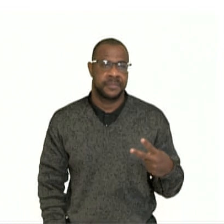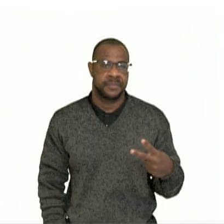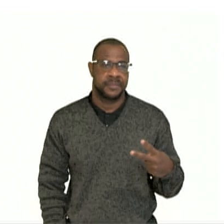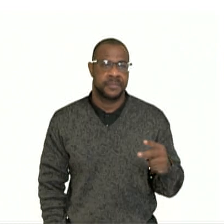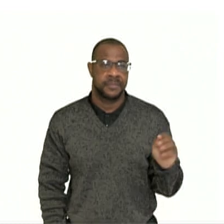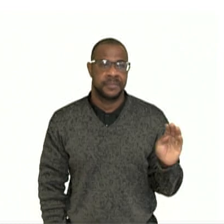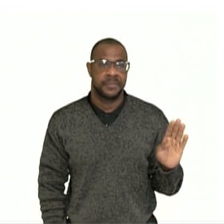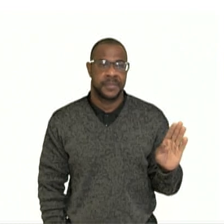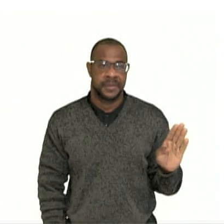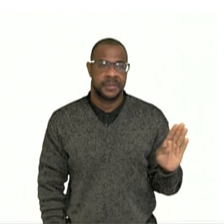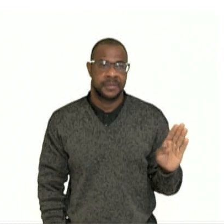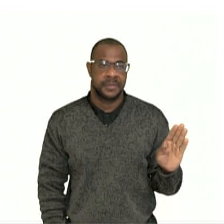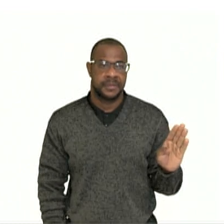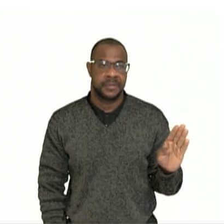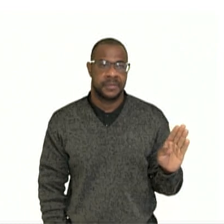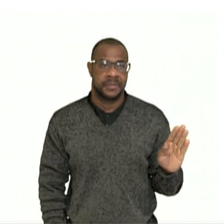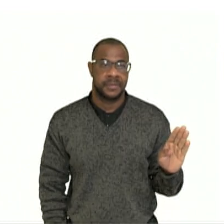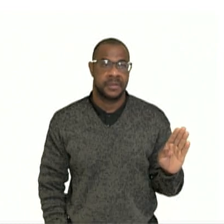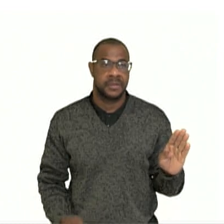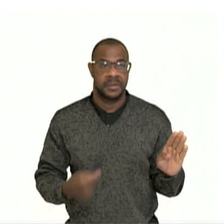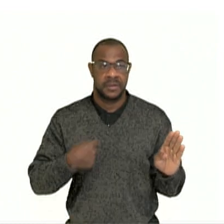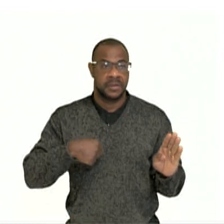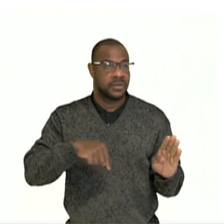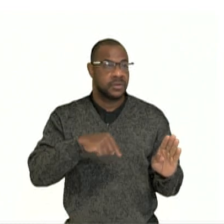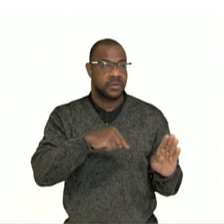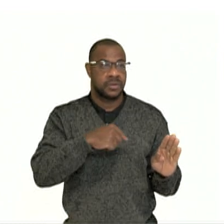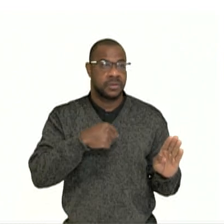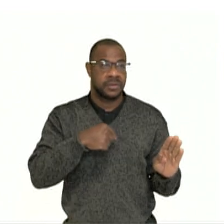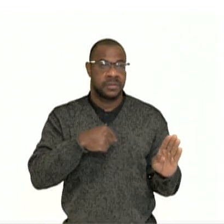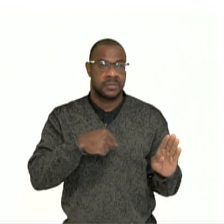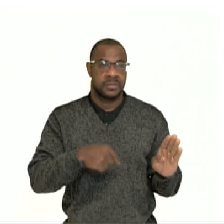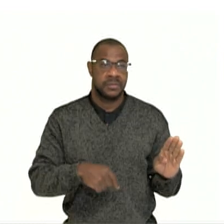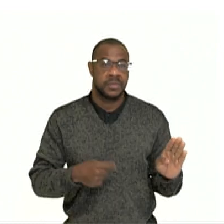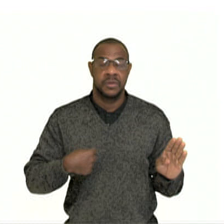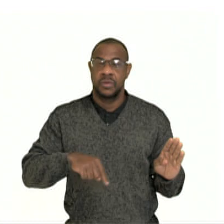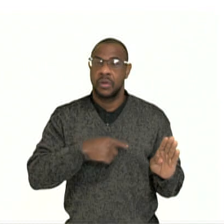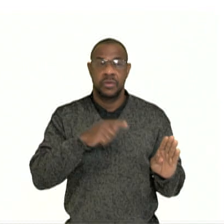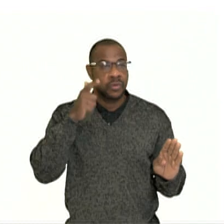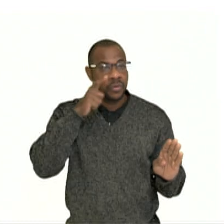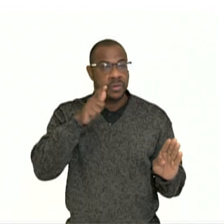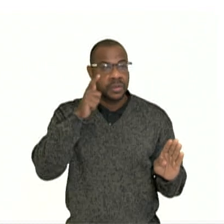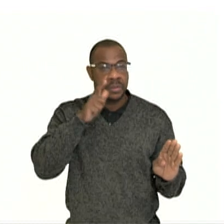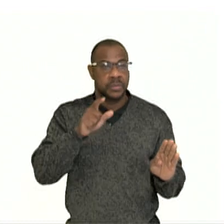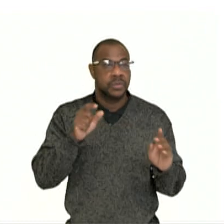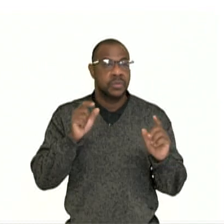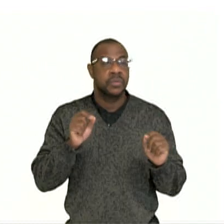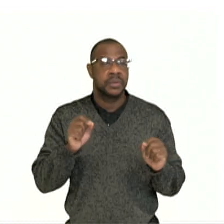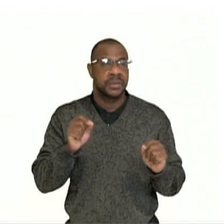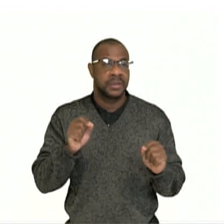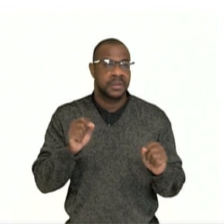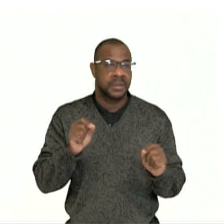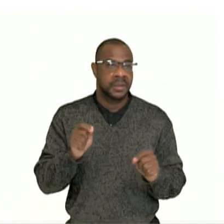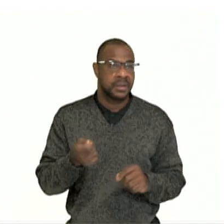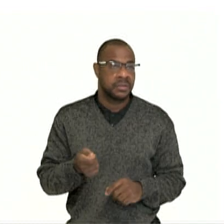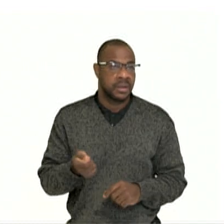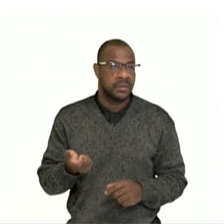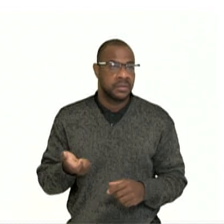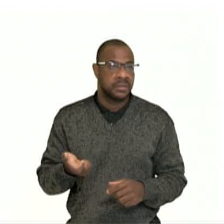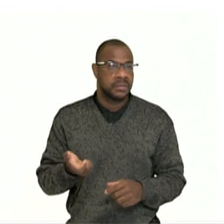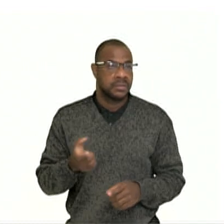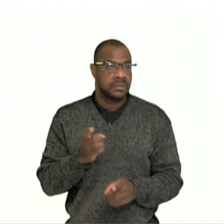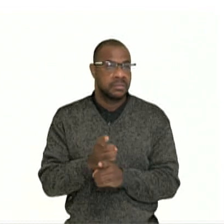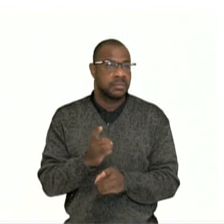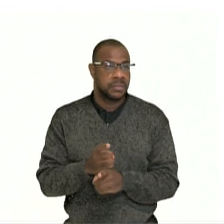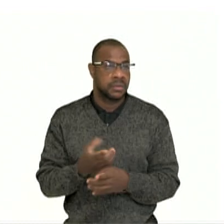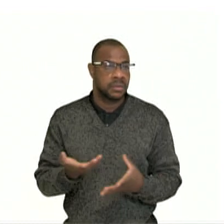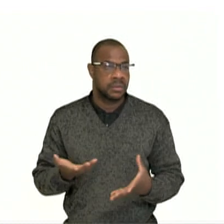got key. Né? Somos Tess e Johnny. Nós conseguimos as chaves. Então,